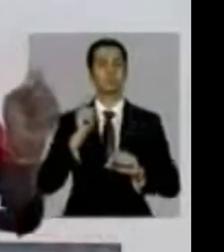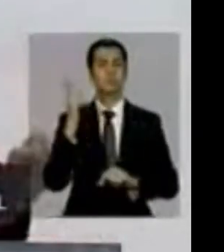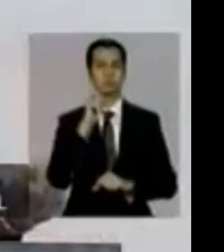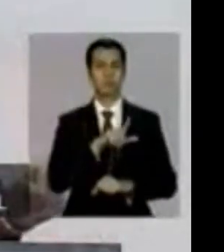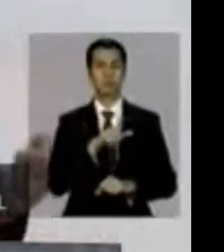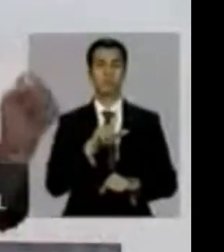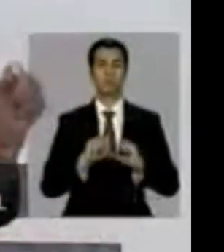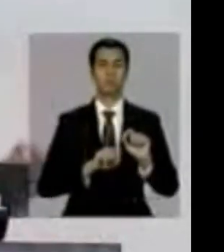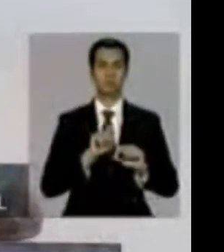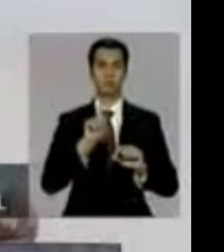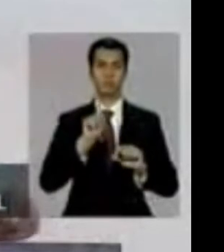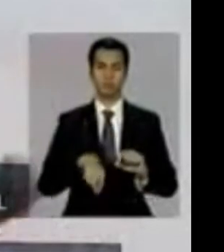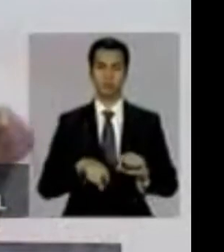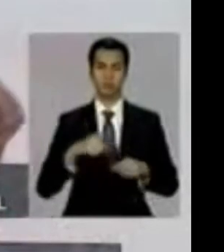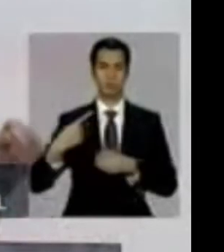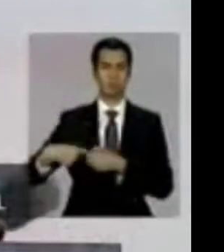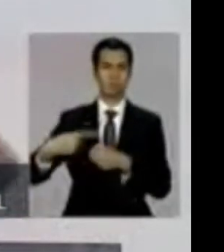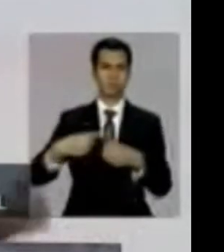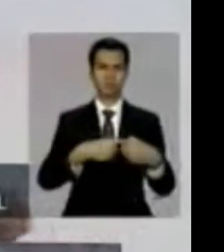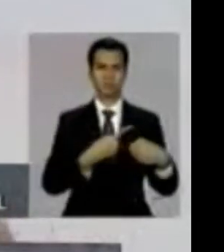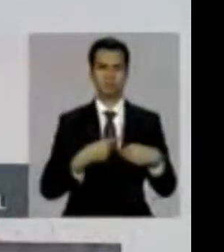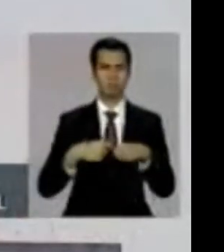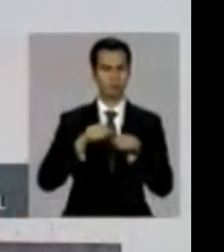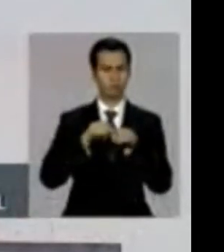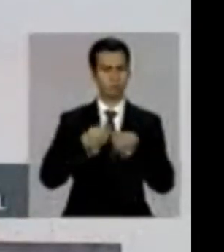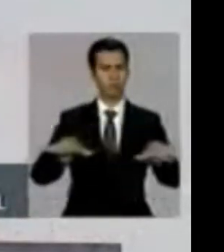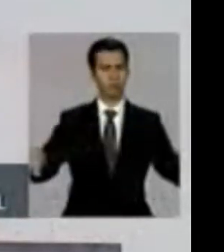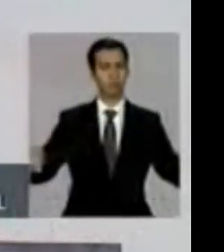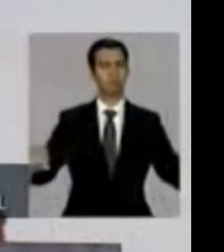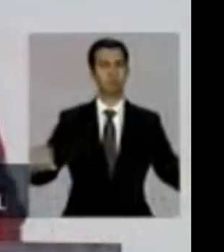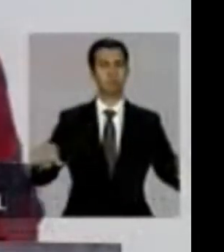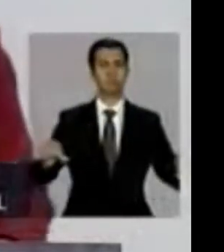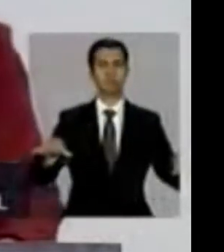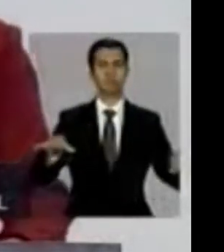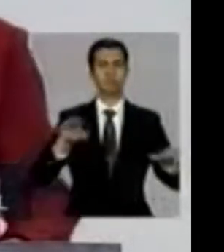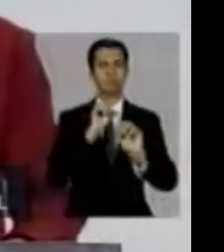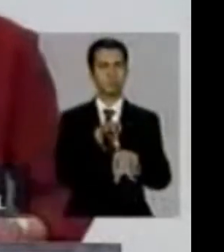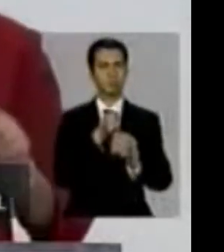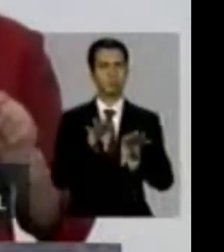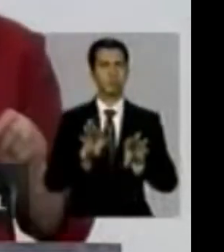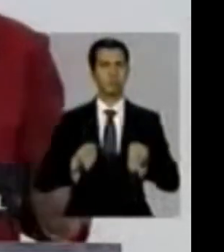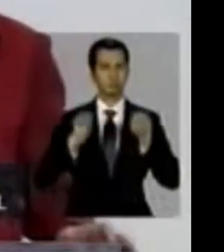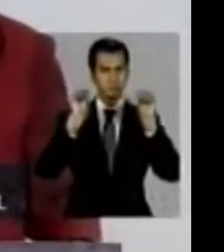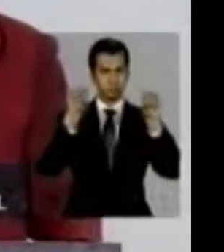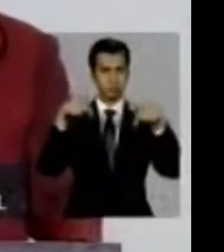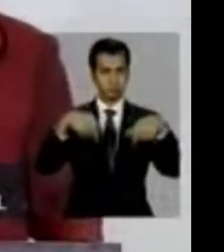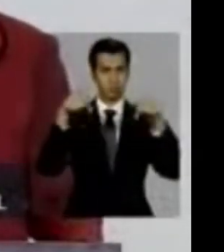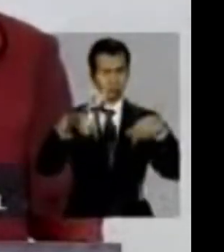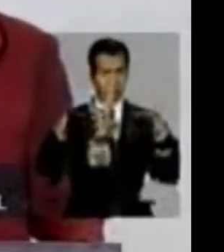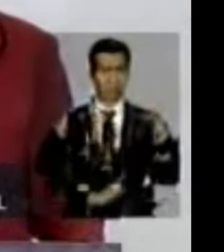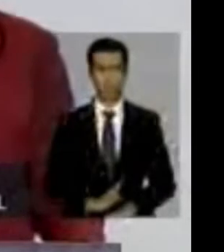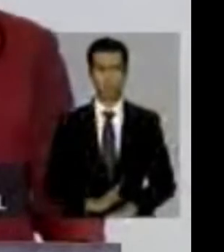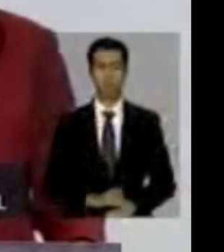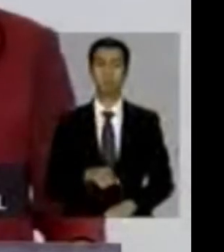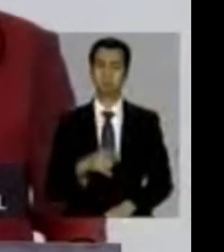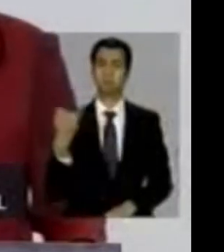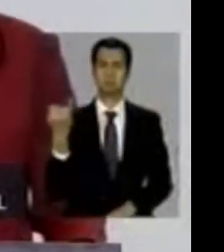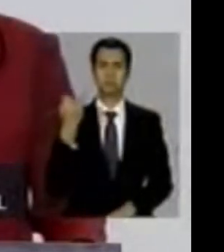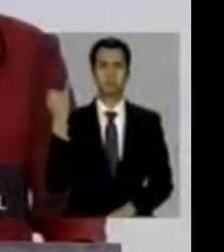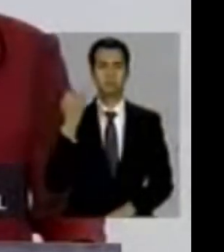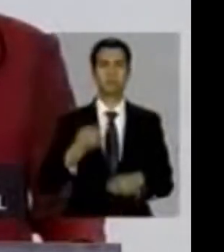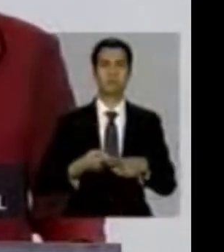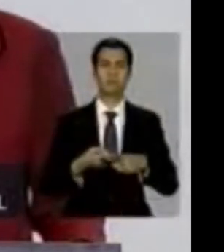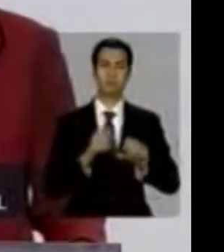para interiorizar a educação superior no Brasil. Este passo é fundamental